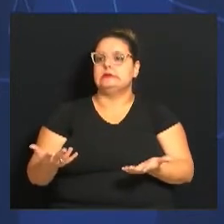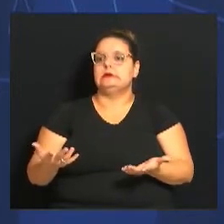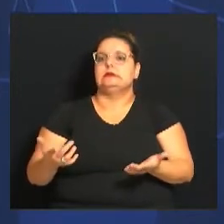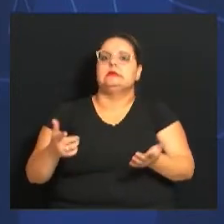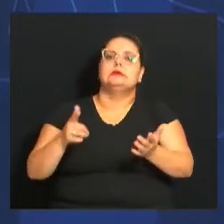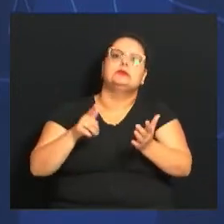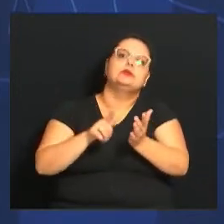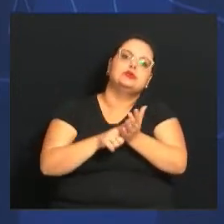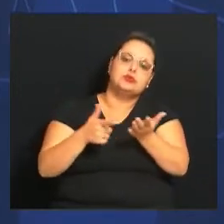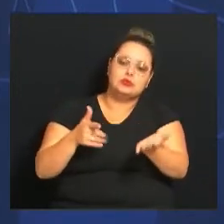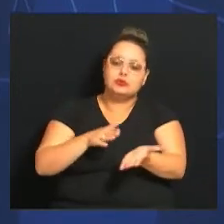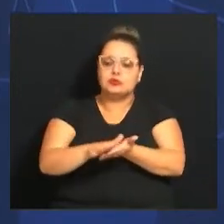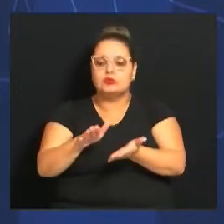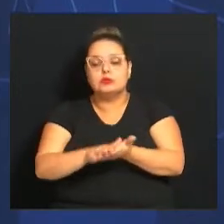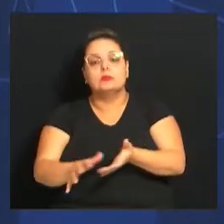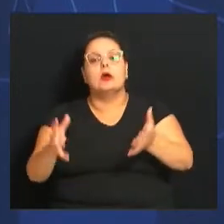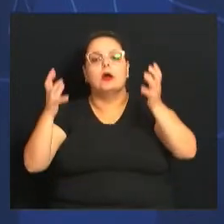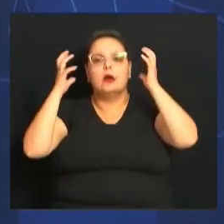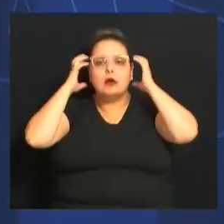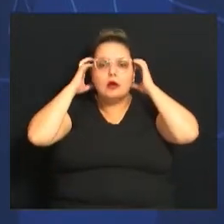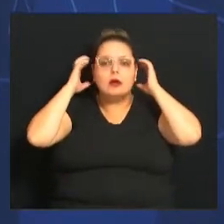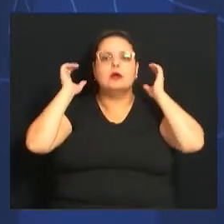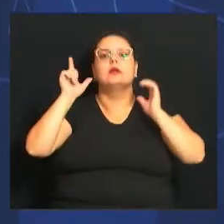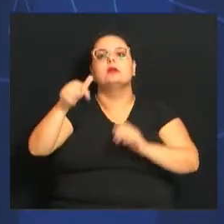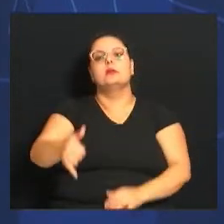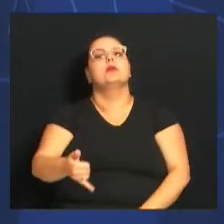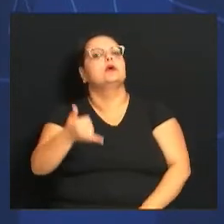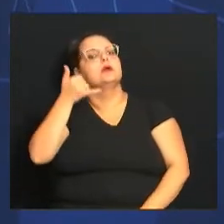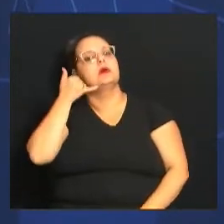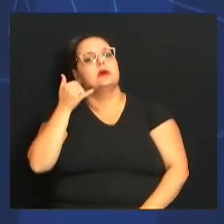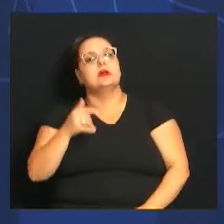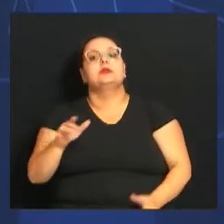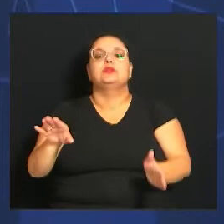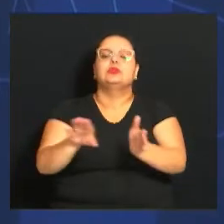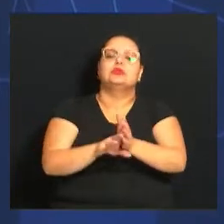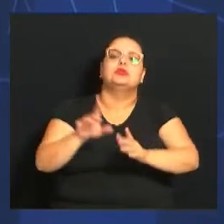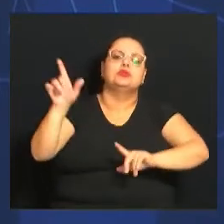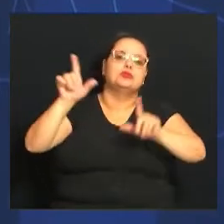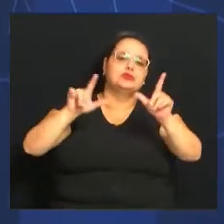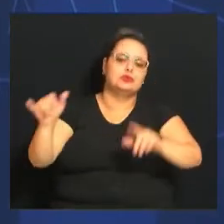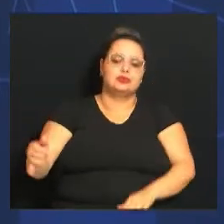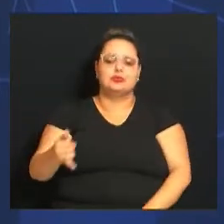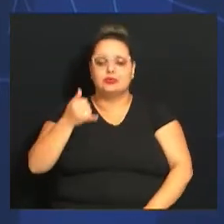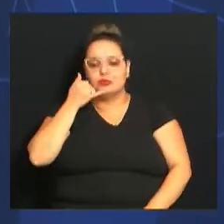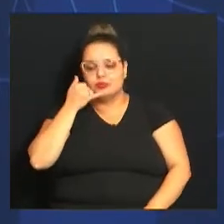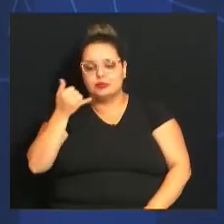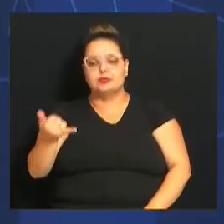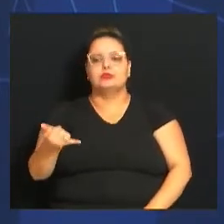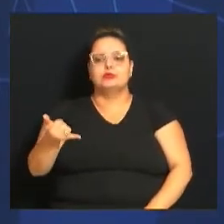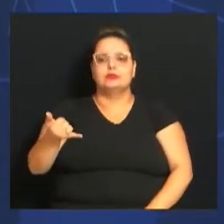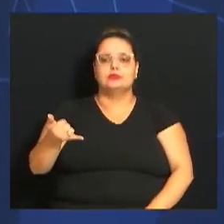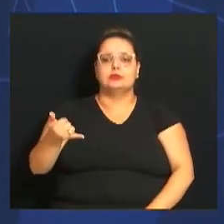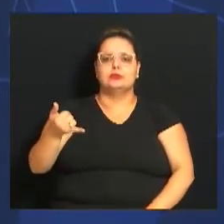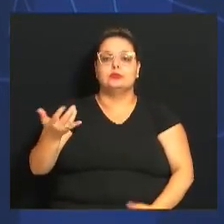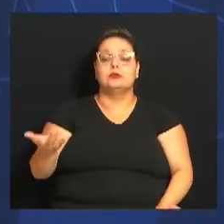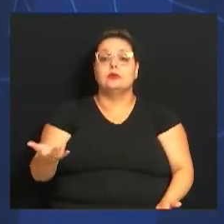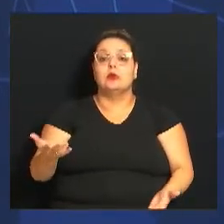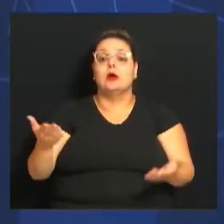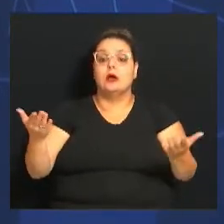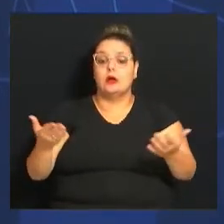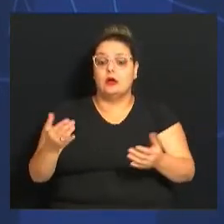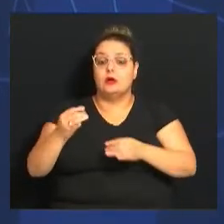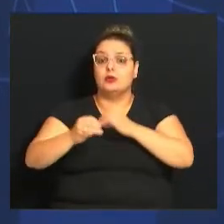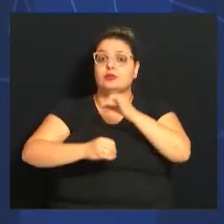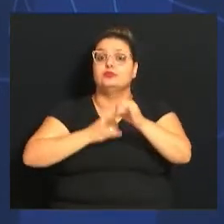impresso para rádio, depois telefone, aí veio a televisão, o celular, computador, agora a internet e